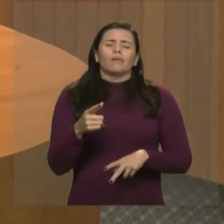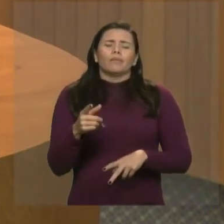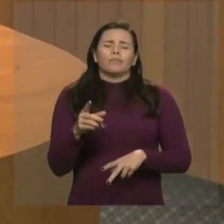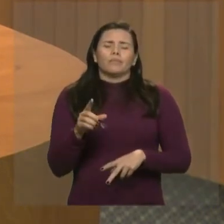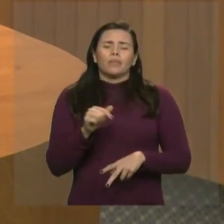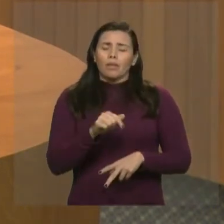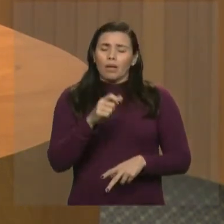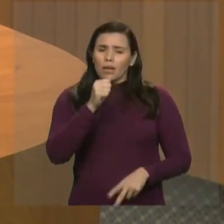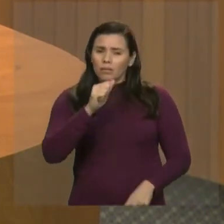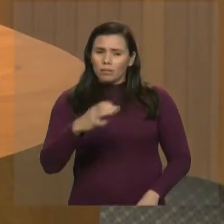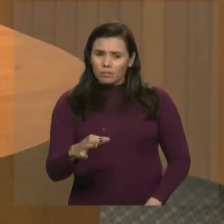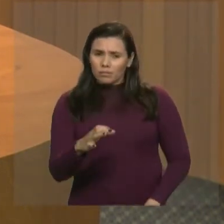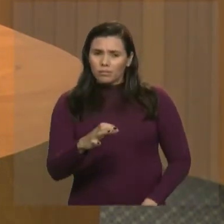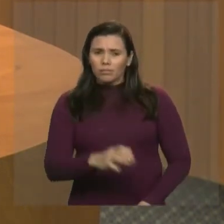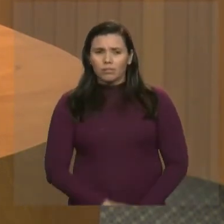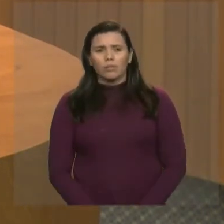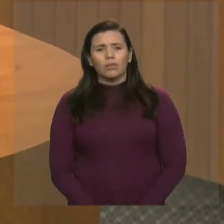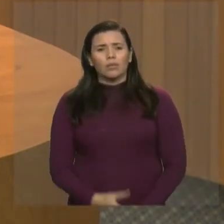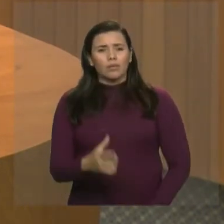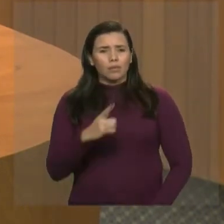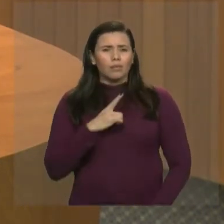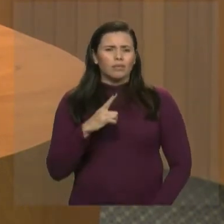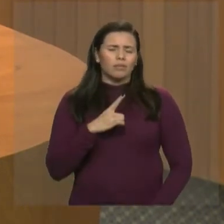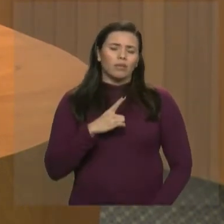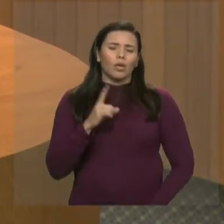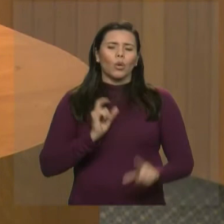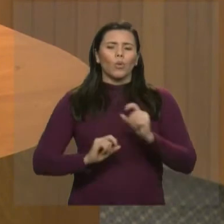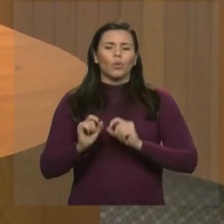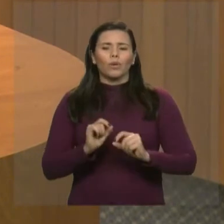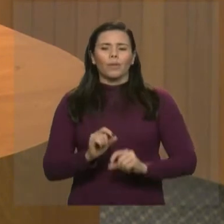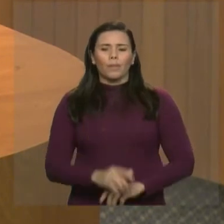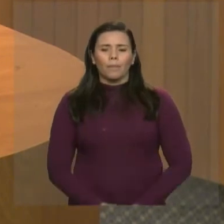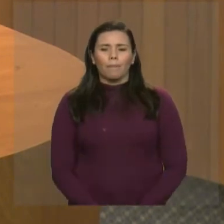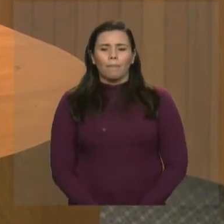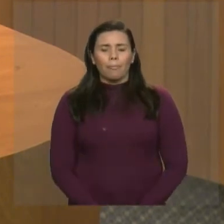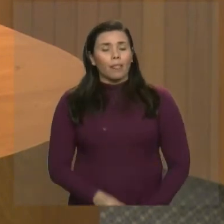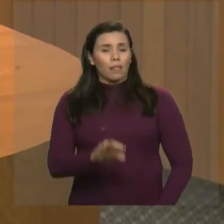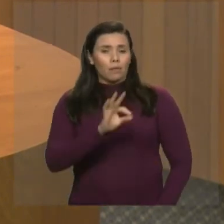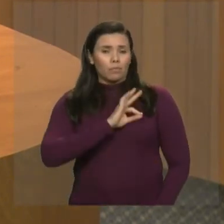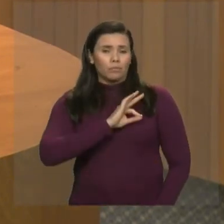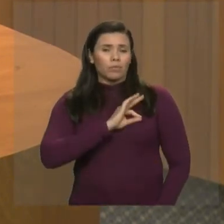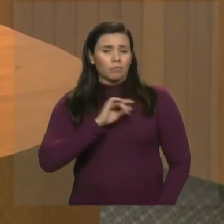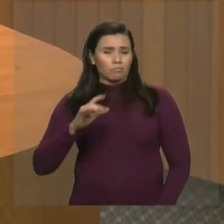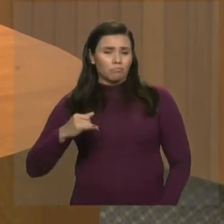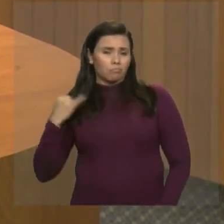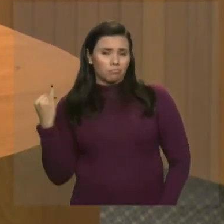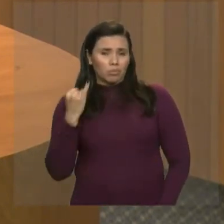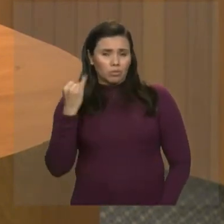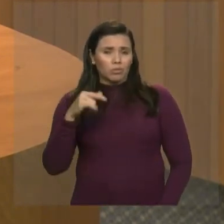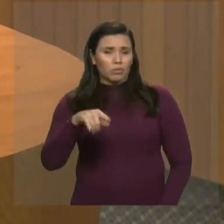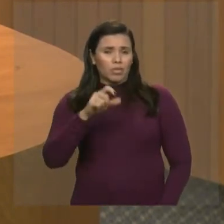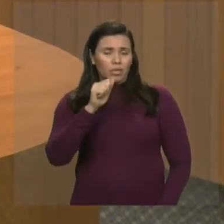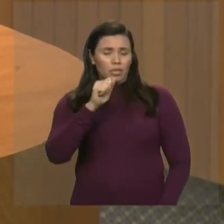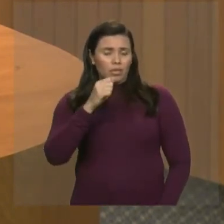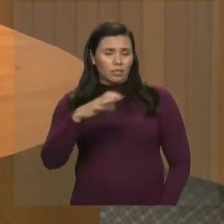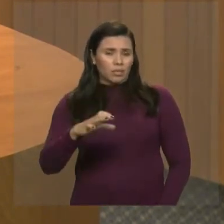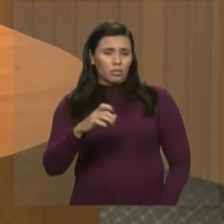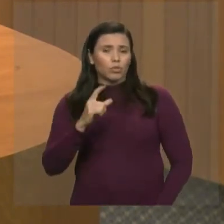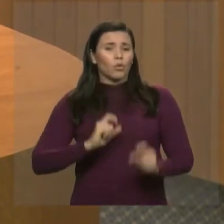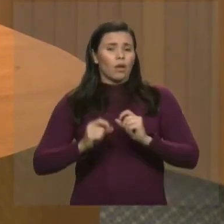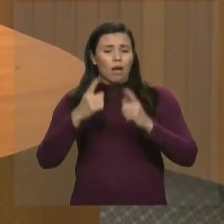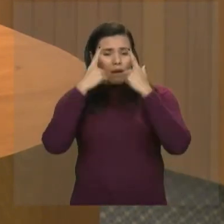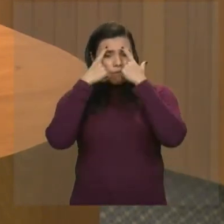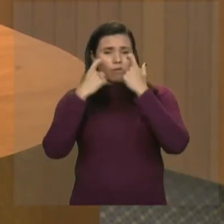Açailândia não foi diferente. O policial militar acaba assumindo um papel relevante, devido à expectativa que a